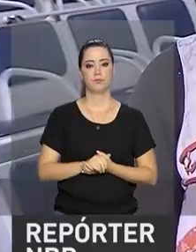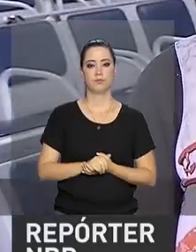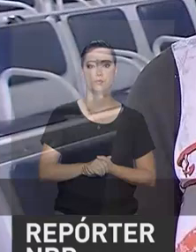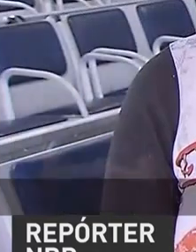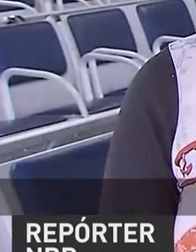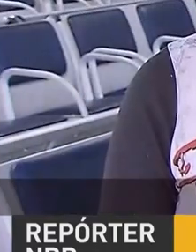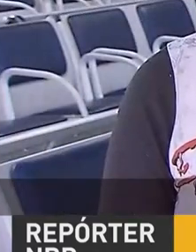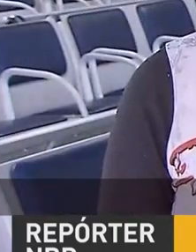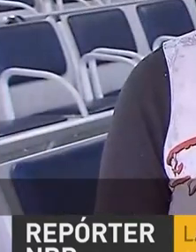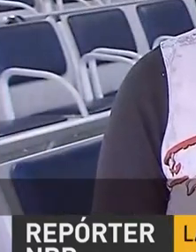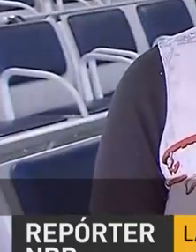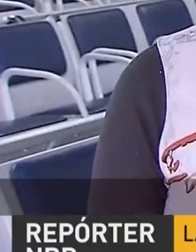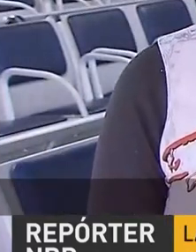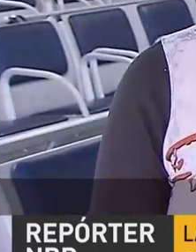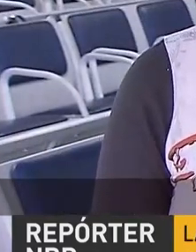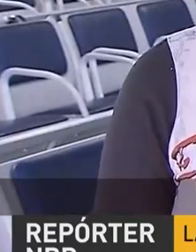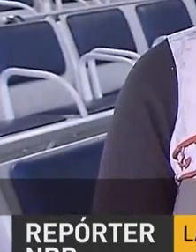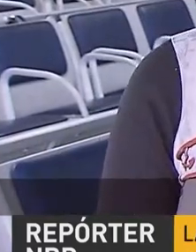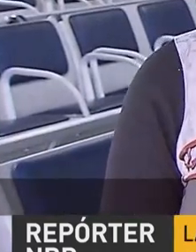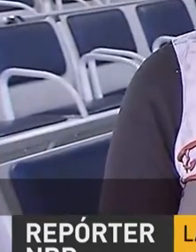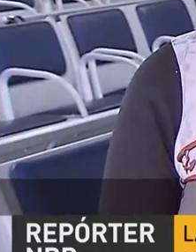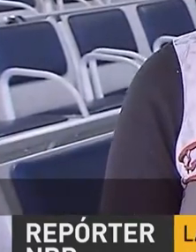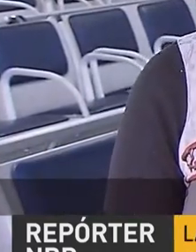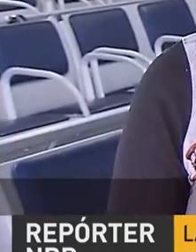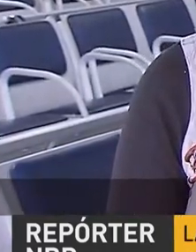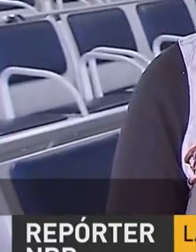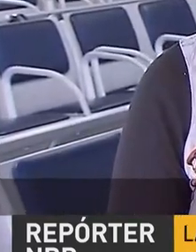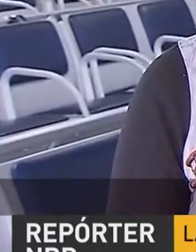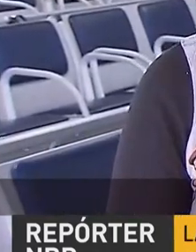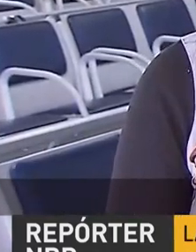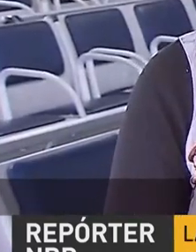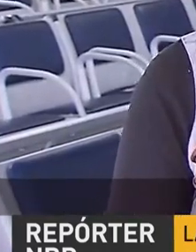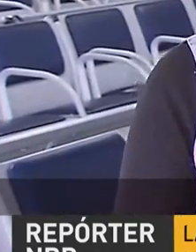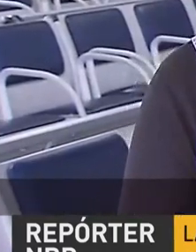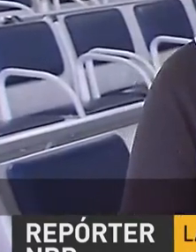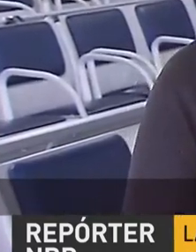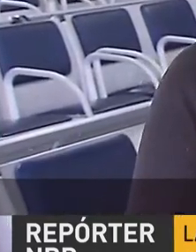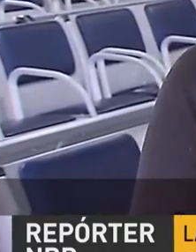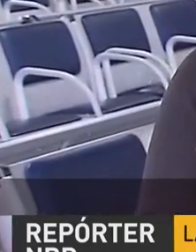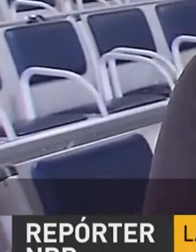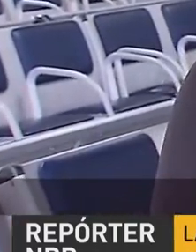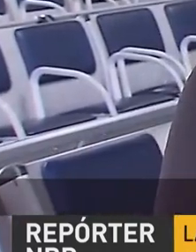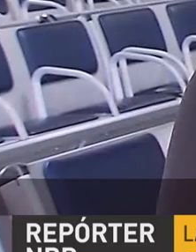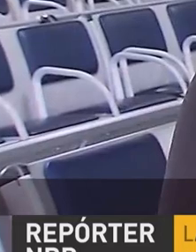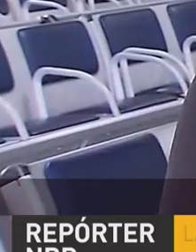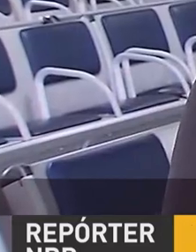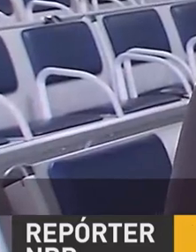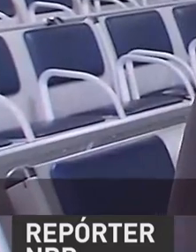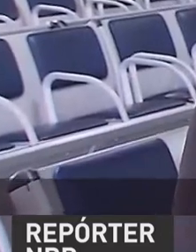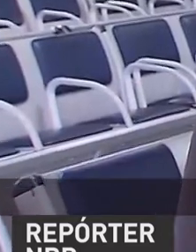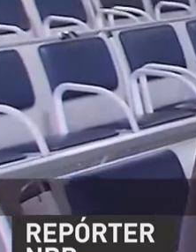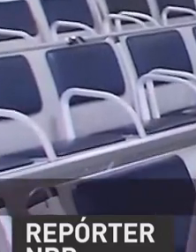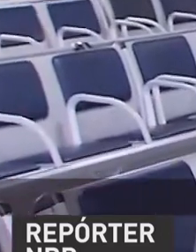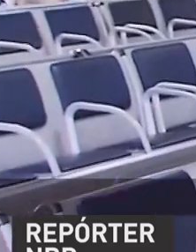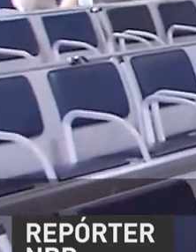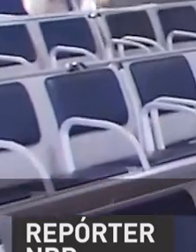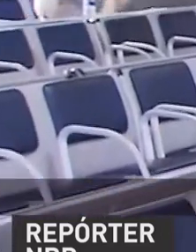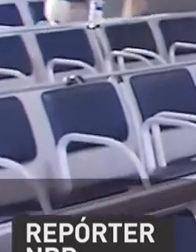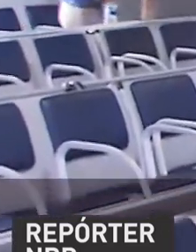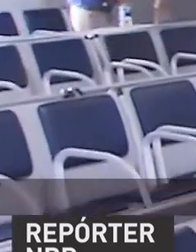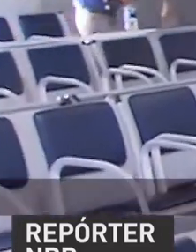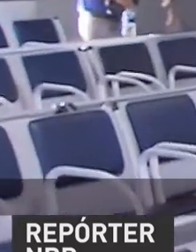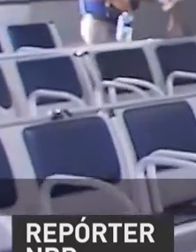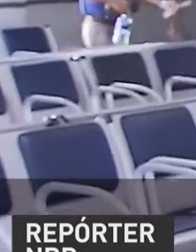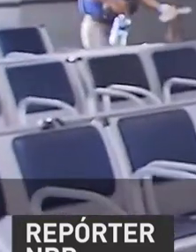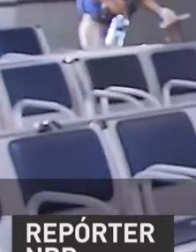Na parte de minha família, em minha casa, minhas duas filhas. Foi difícil deixar aqui. Ah, sim, difícil,